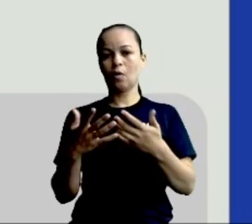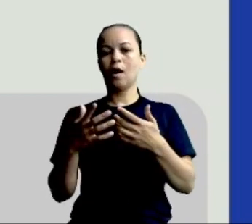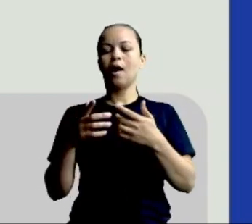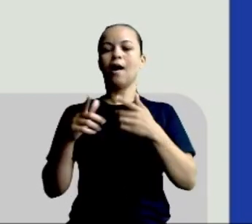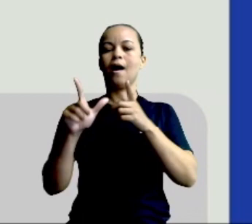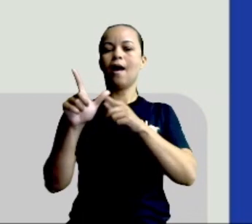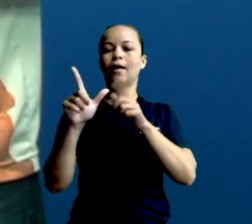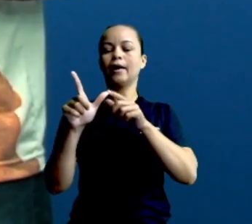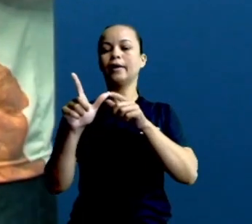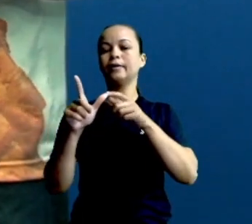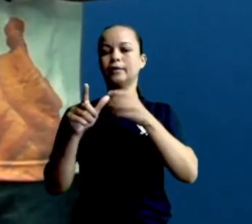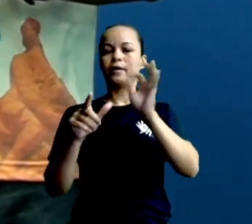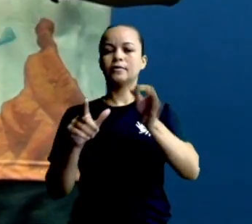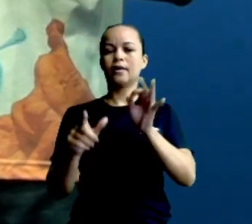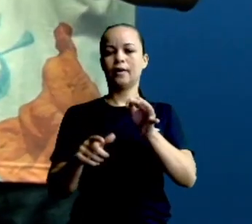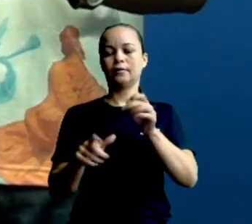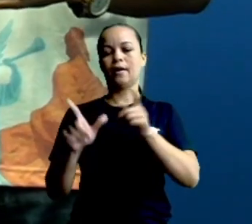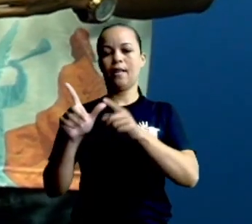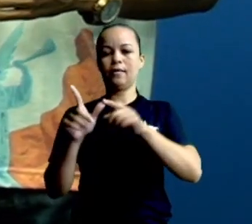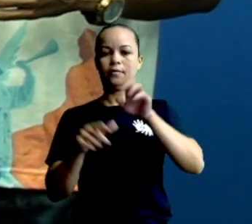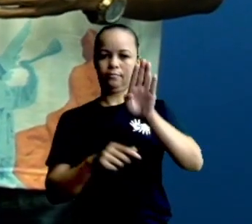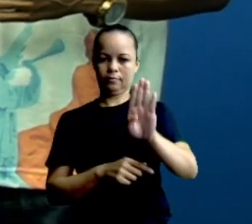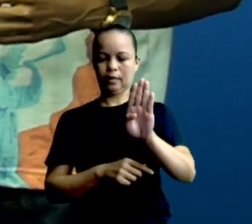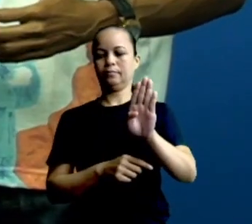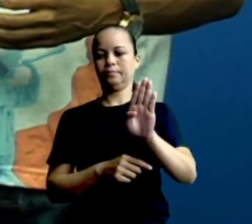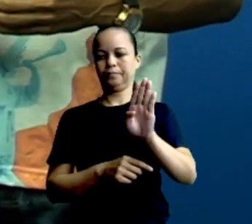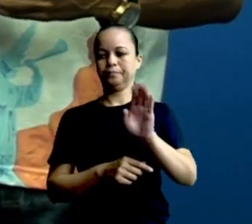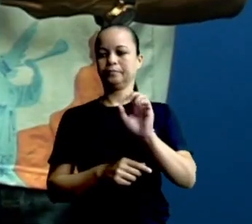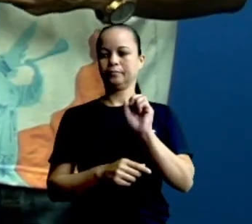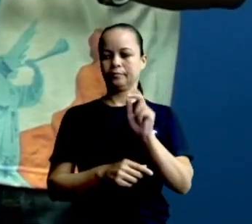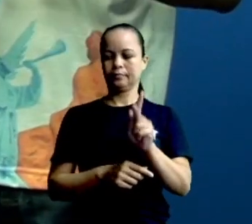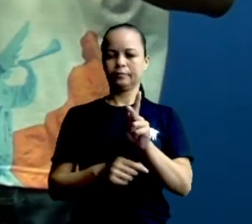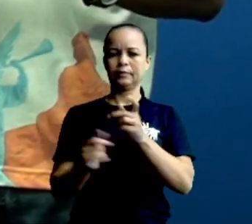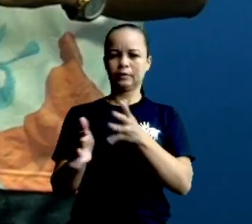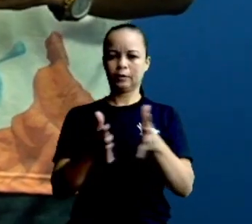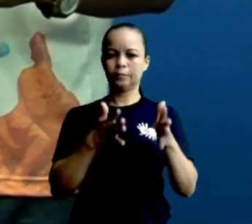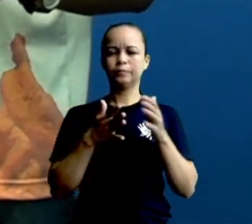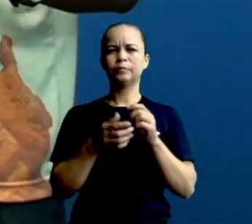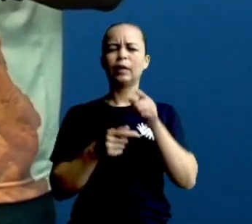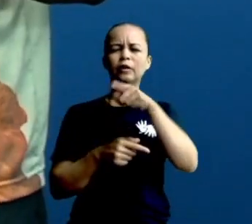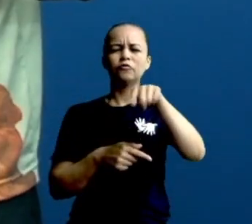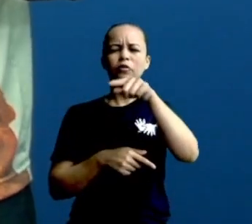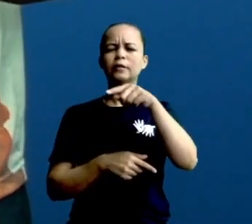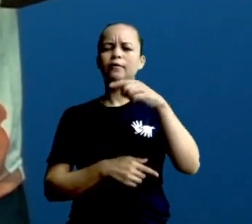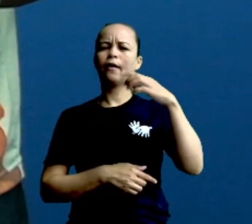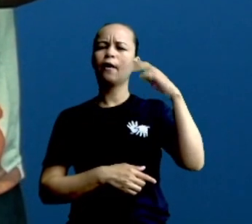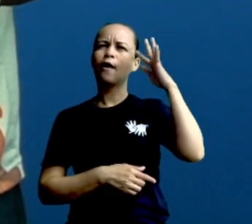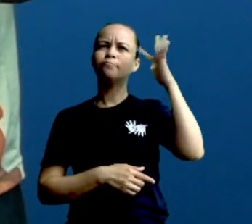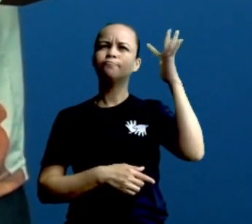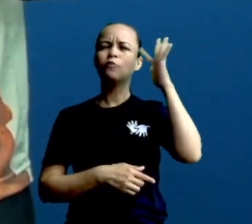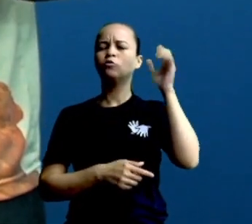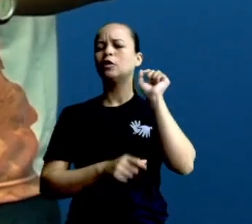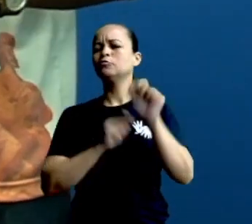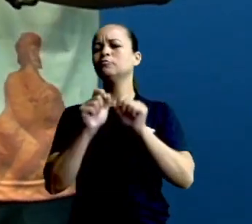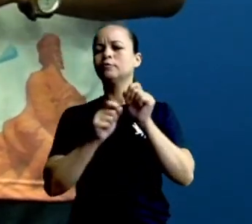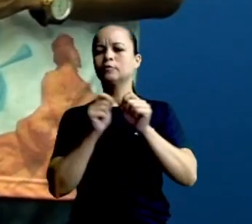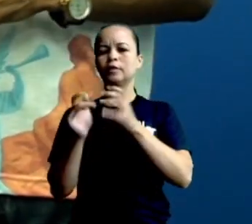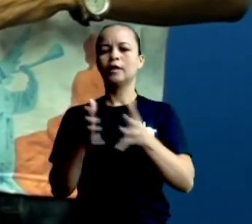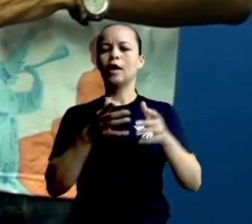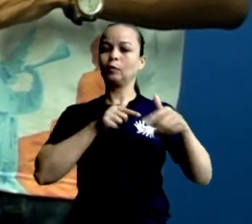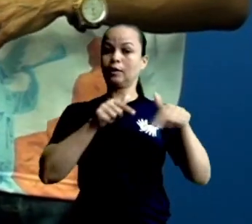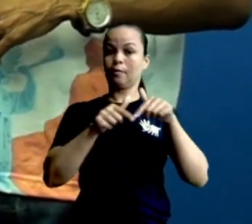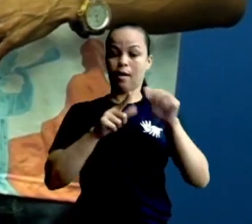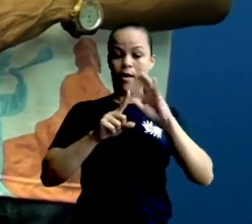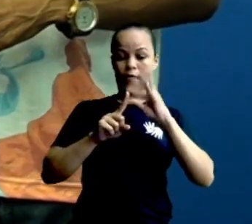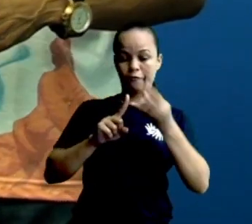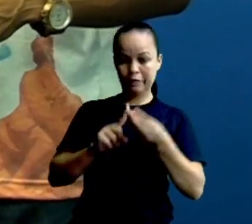B. Beleza até aí? Tranquilo? Acho que já deu para você ter uma noção básica, né, de que é o trabalho, a parte de